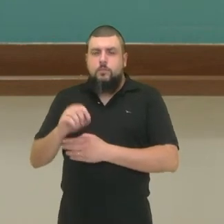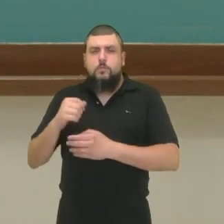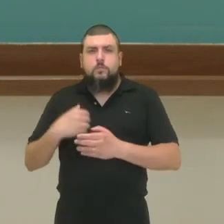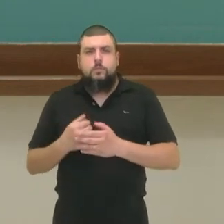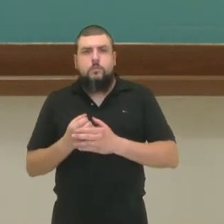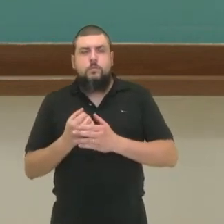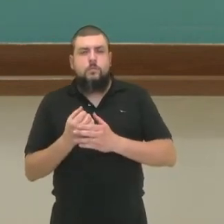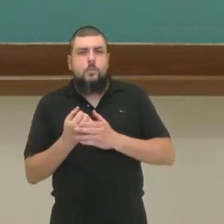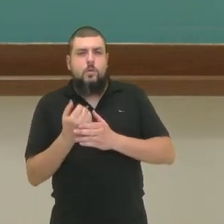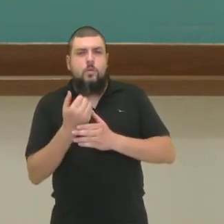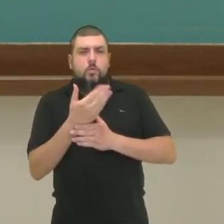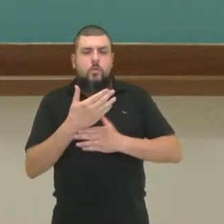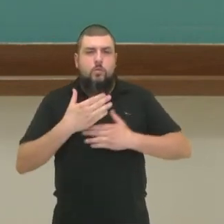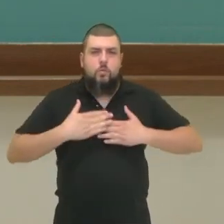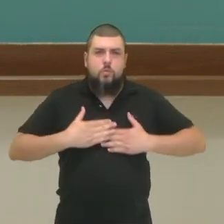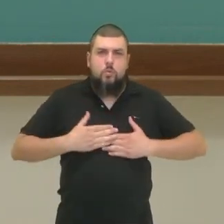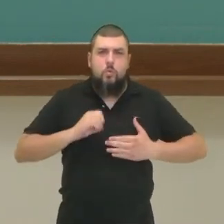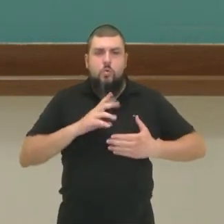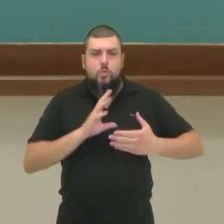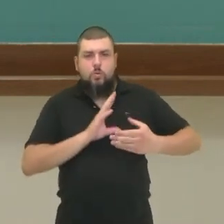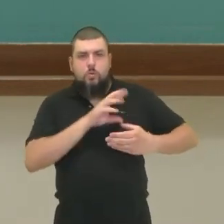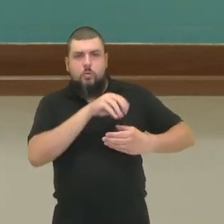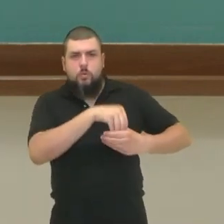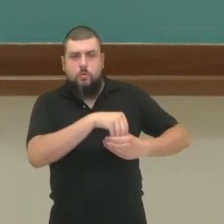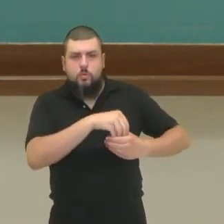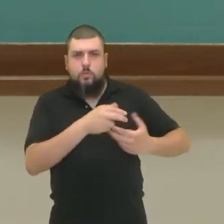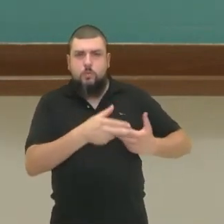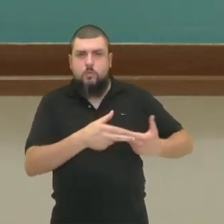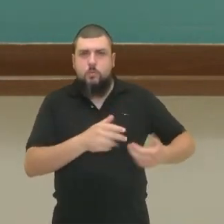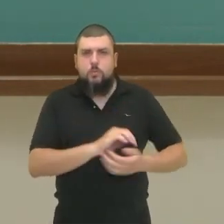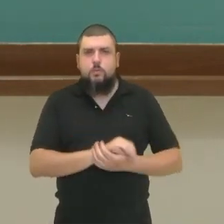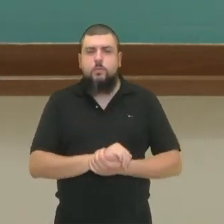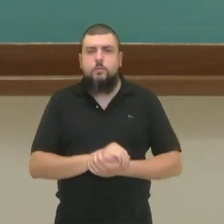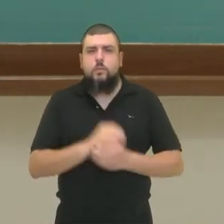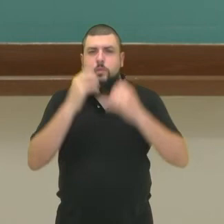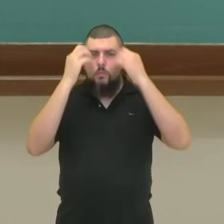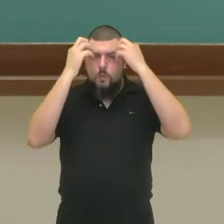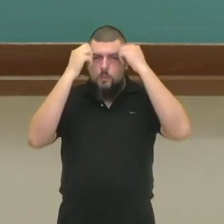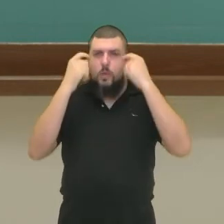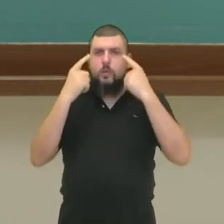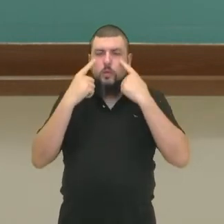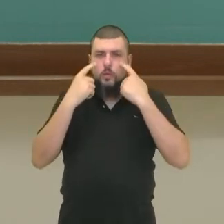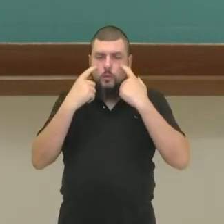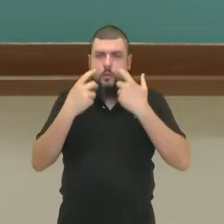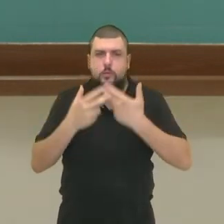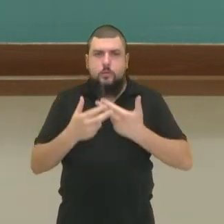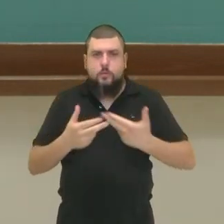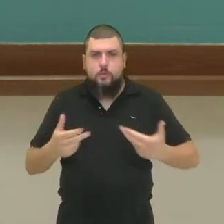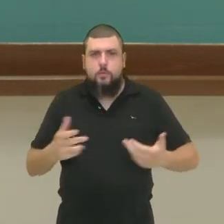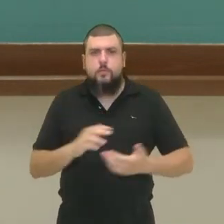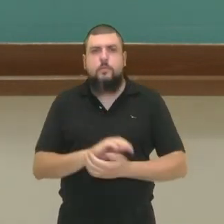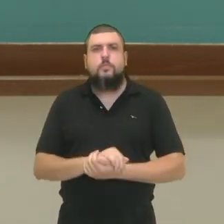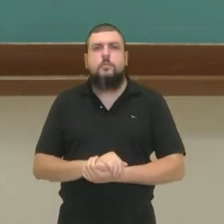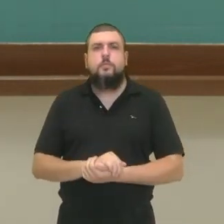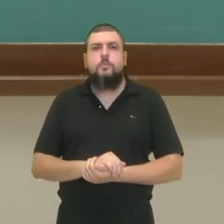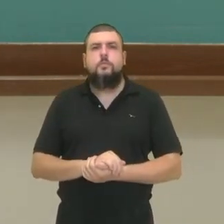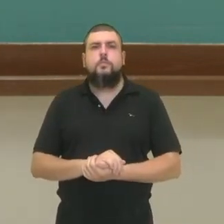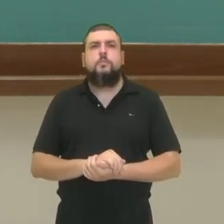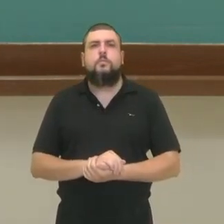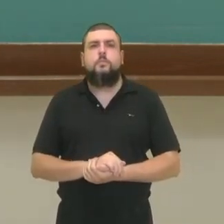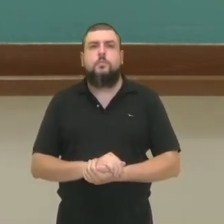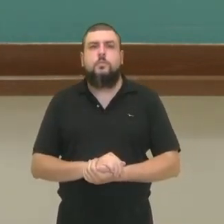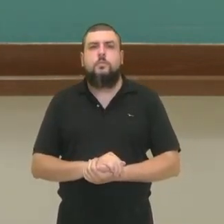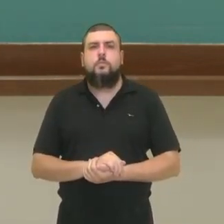corpo ou dentro de alguma cavidade. É o exemplo da transpiração, lágrimas, glândulas sebáceas.